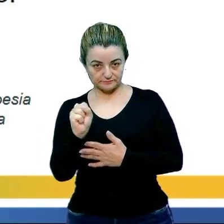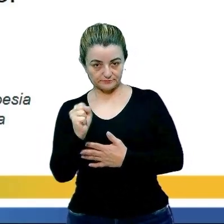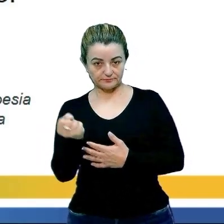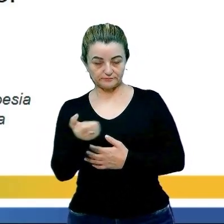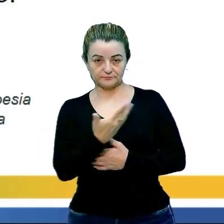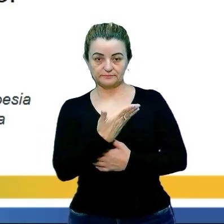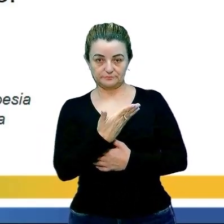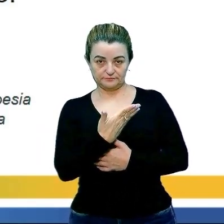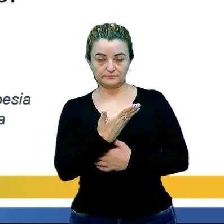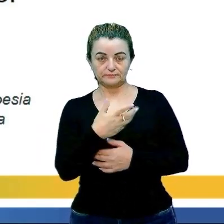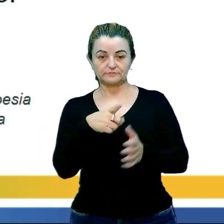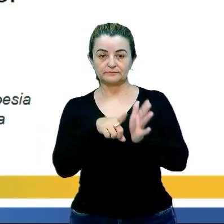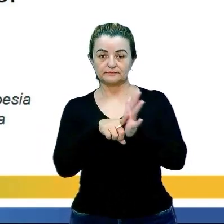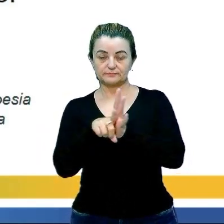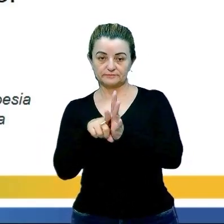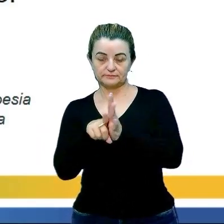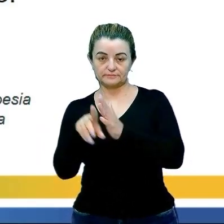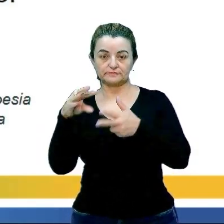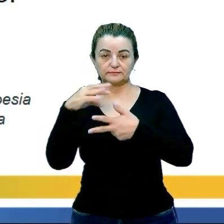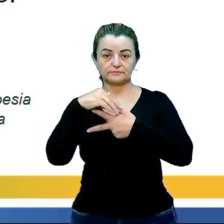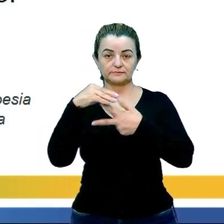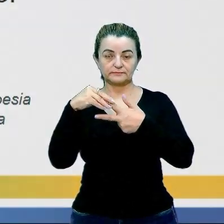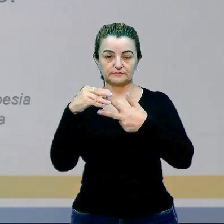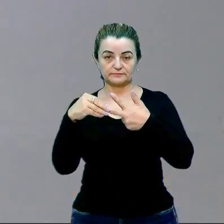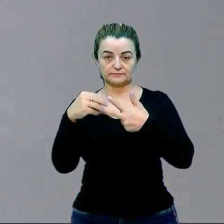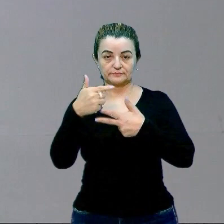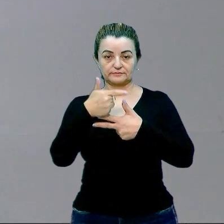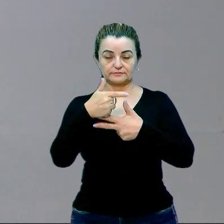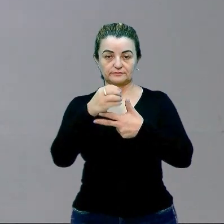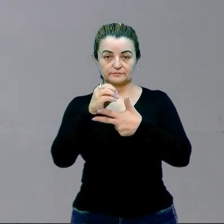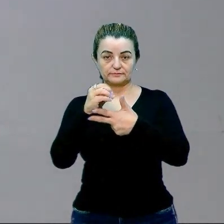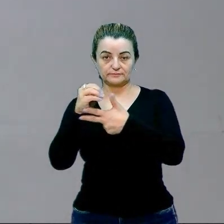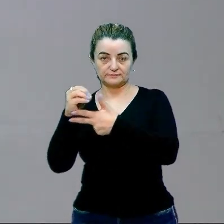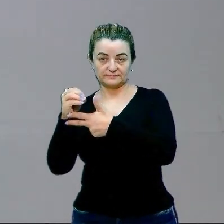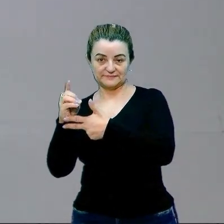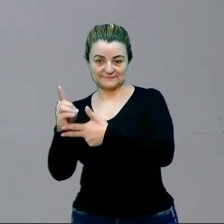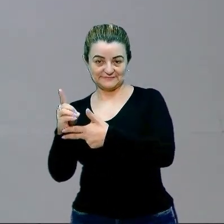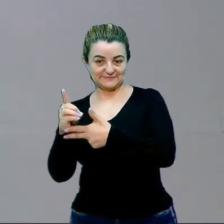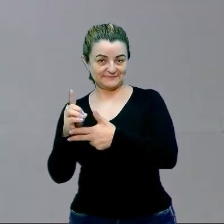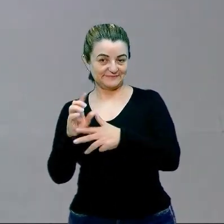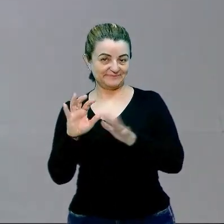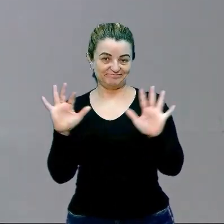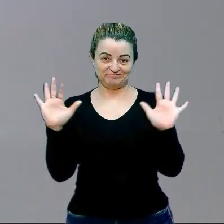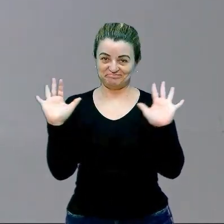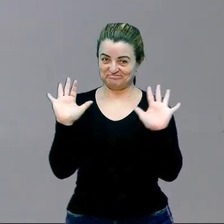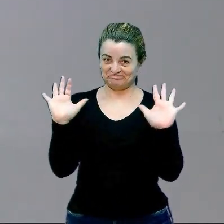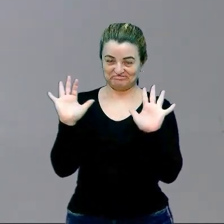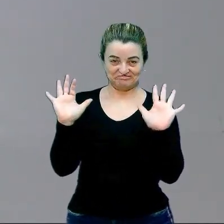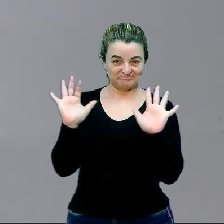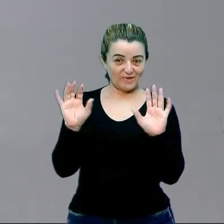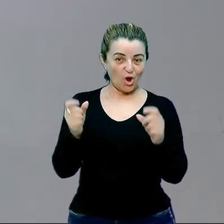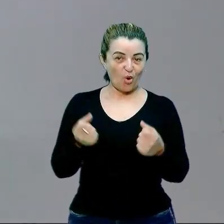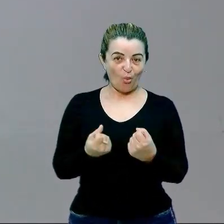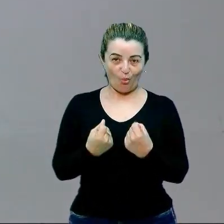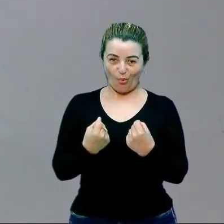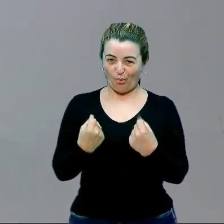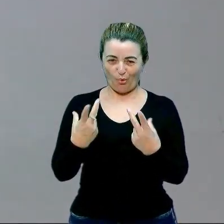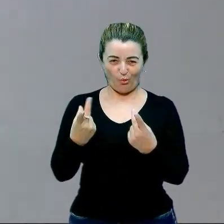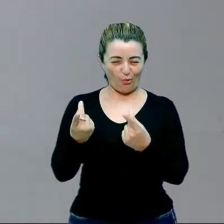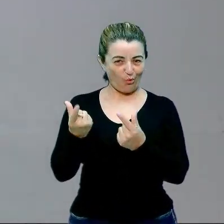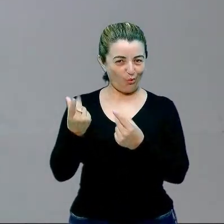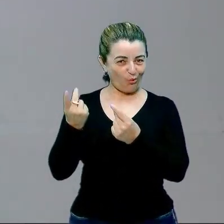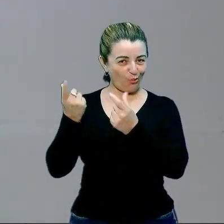essa questão do Enem de 2001. Professora, a senhora está muito antiquada. Enem 2001